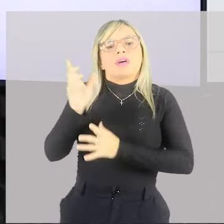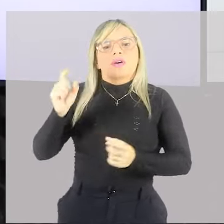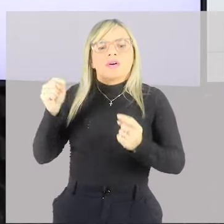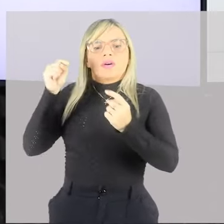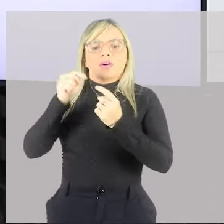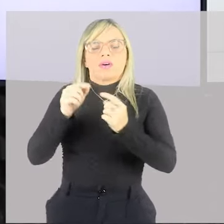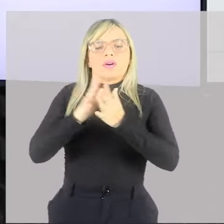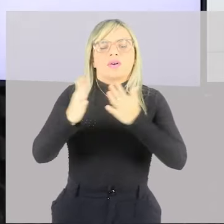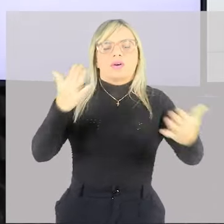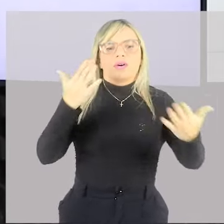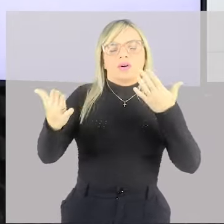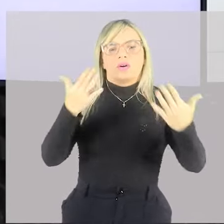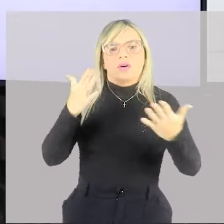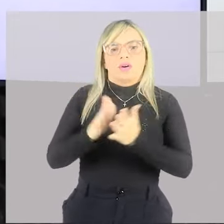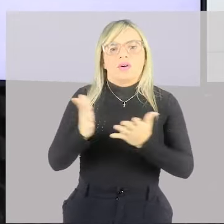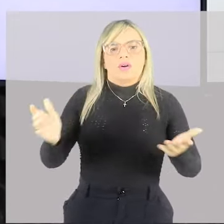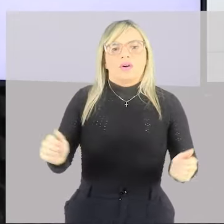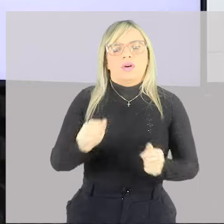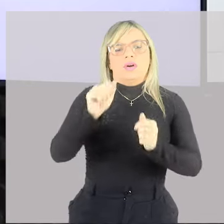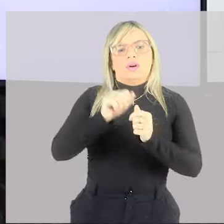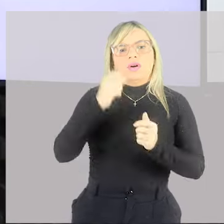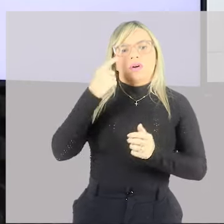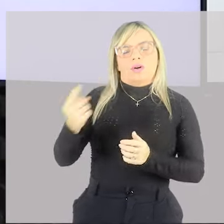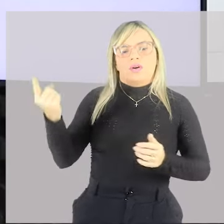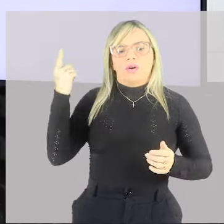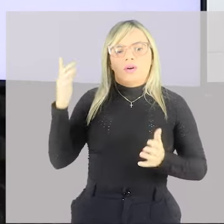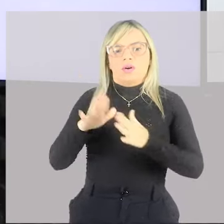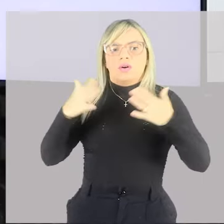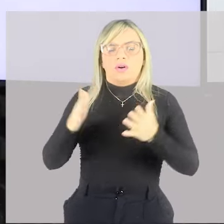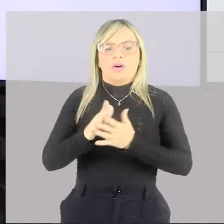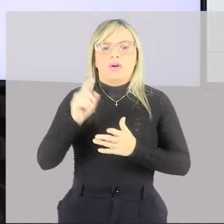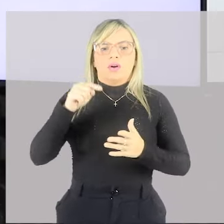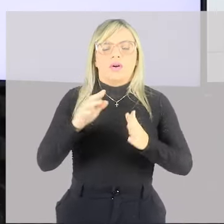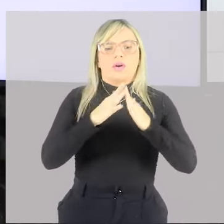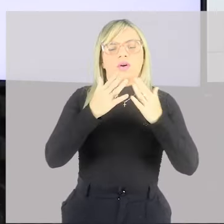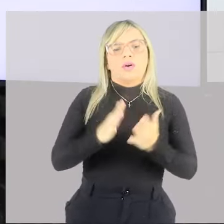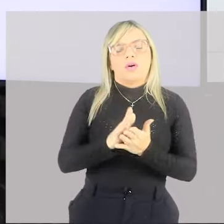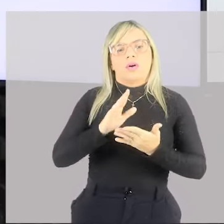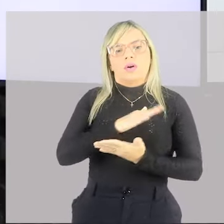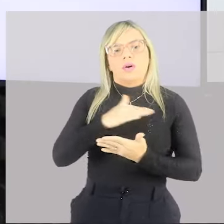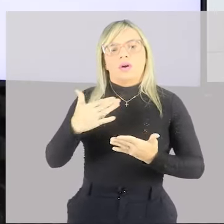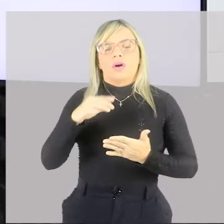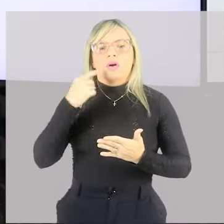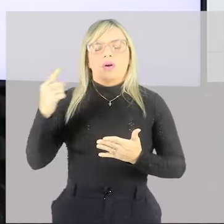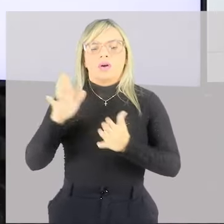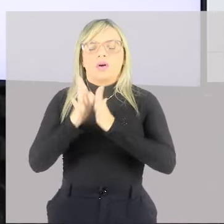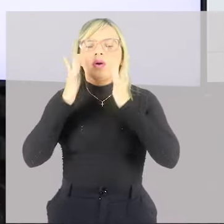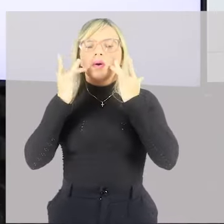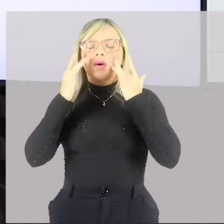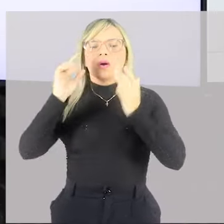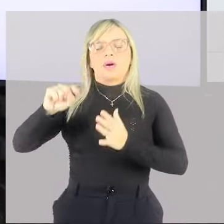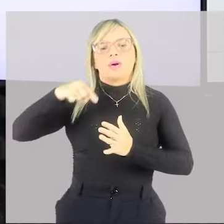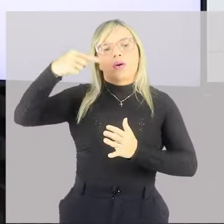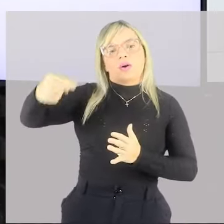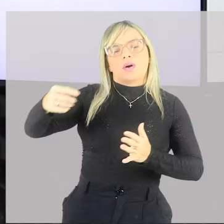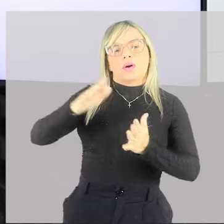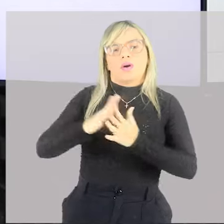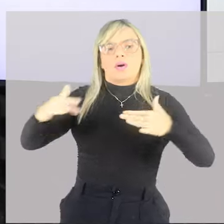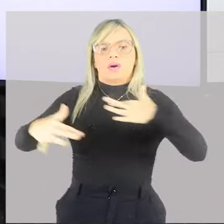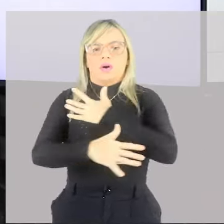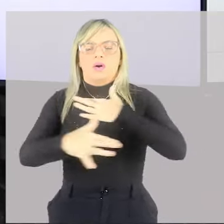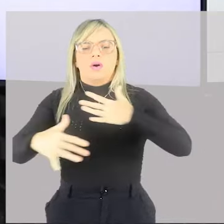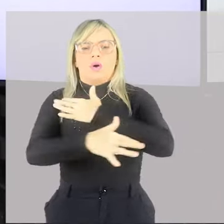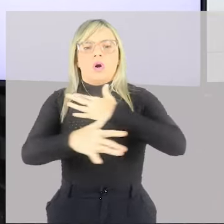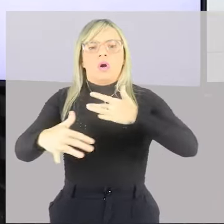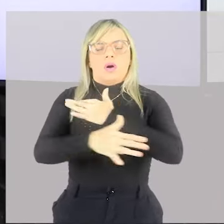a mesma comparação que eu fiz com Os emojis e a mesma comparação que eu fazer por exemplo na próxima questão com Arte eh urbana por